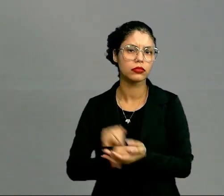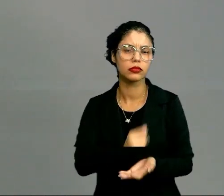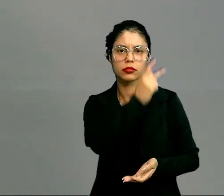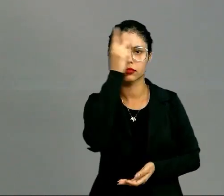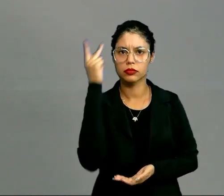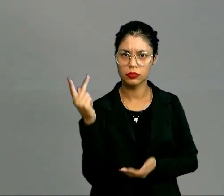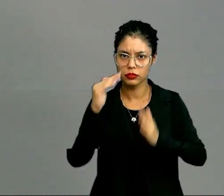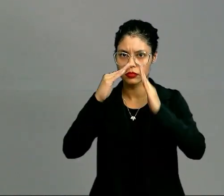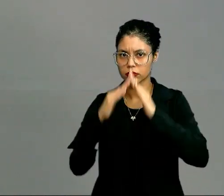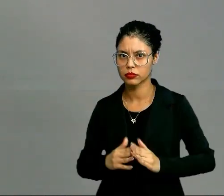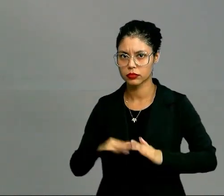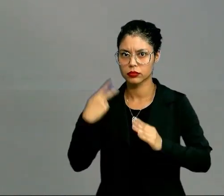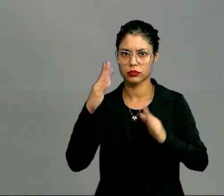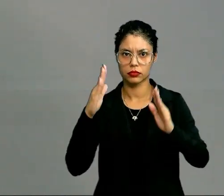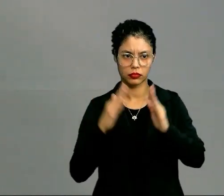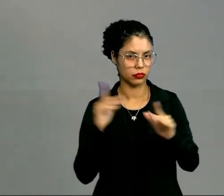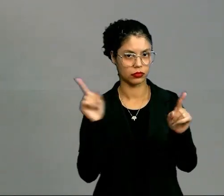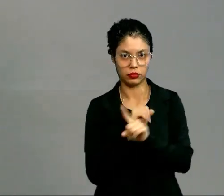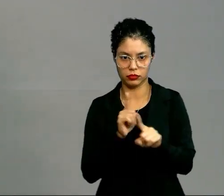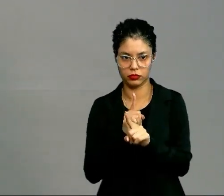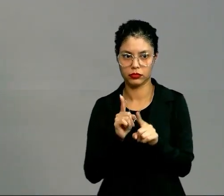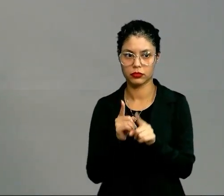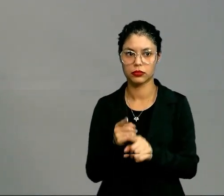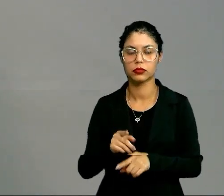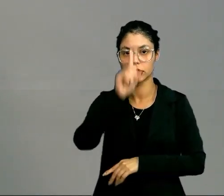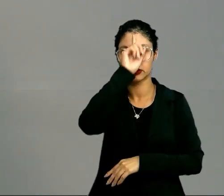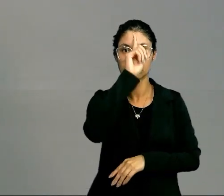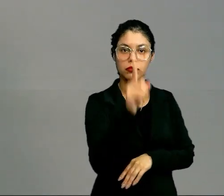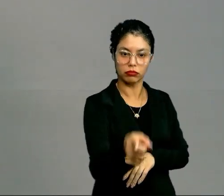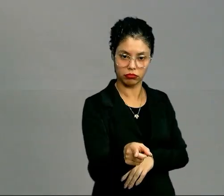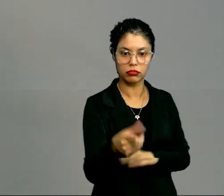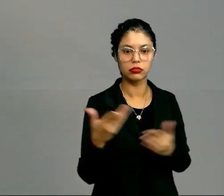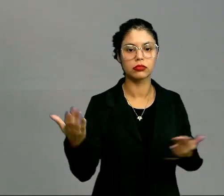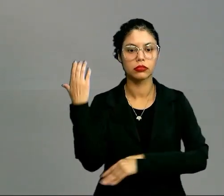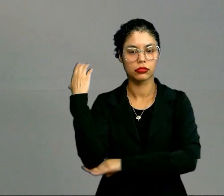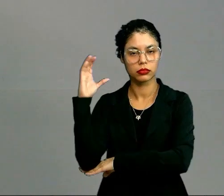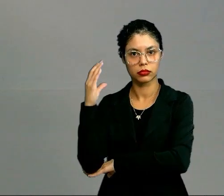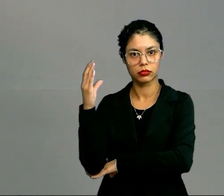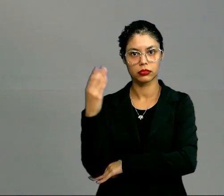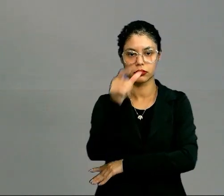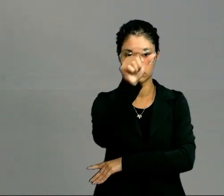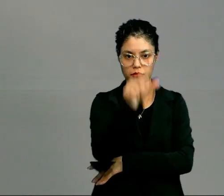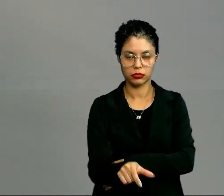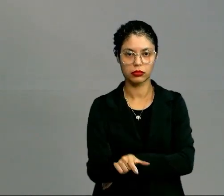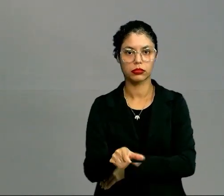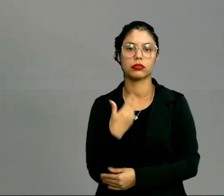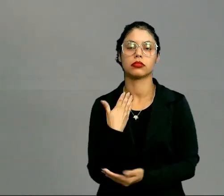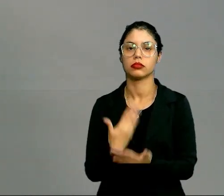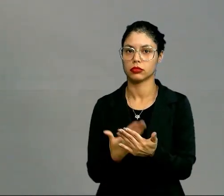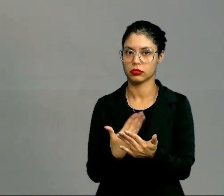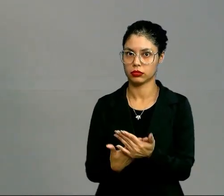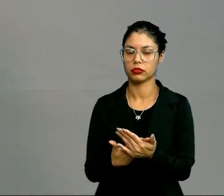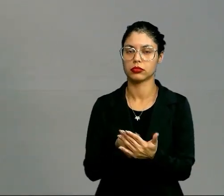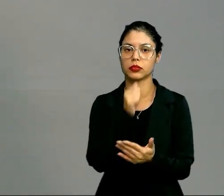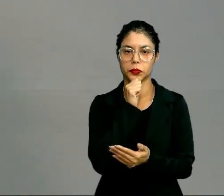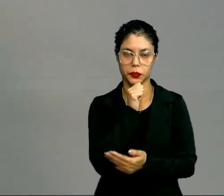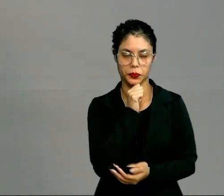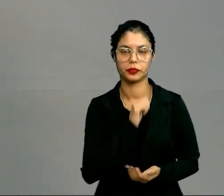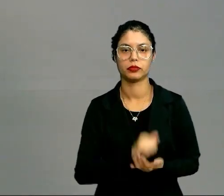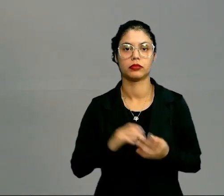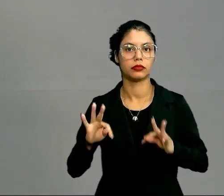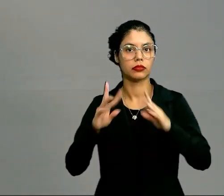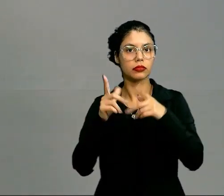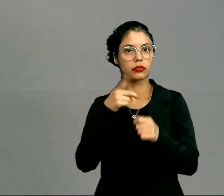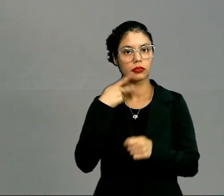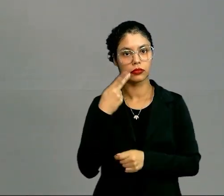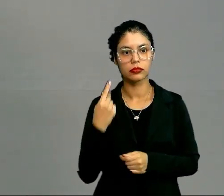pessoa que mora na sua casa? Não, ele é uma autoridade. O cientista é uma autoridade porque ele estudou, porque tudo que